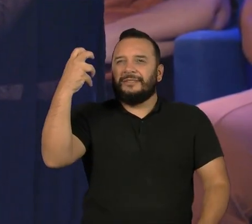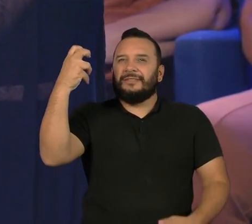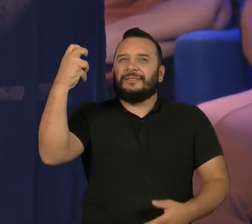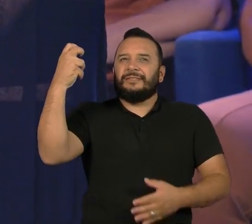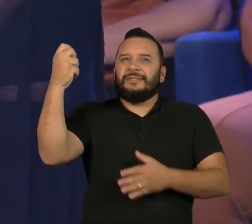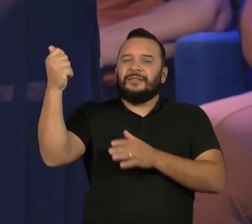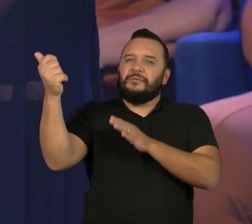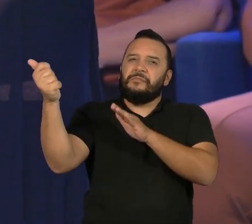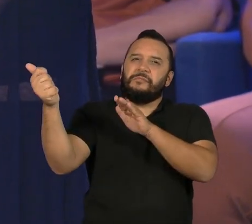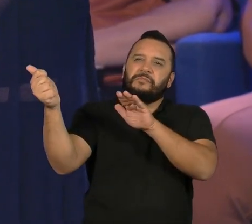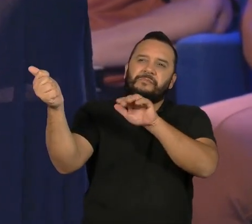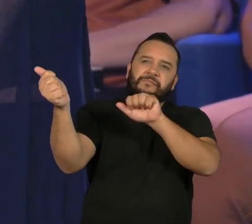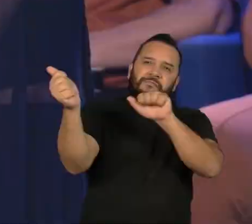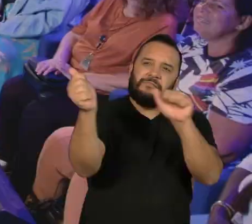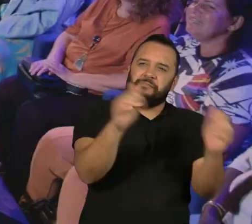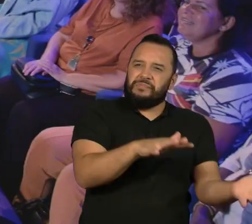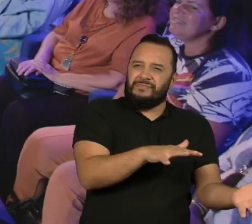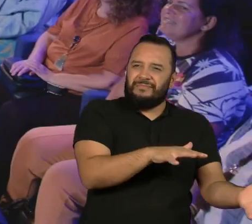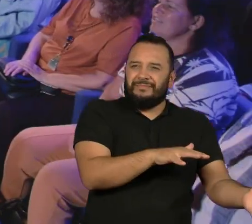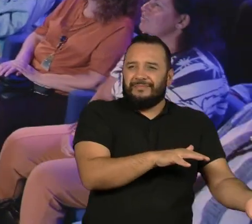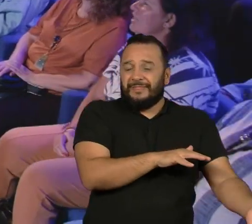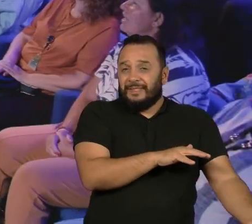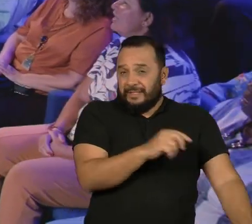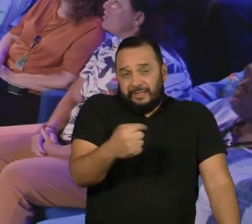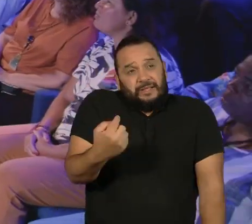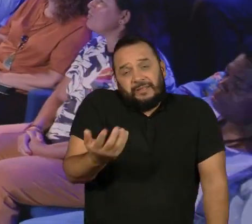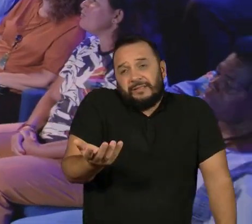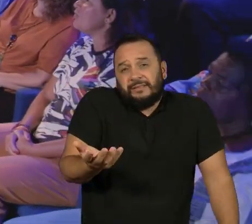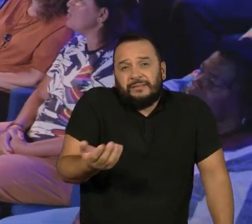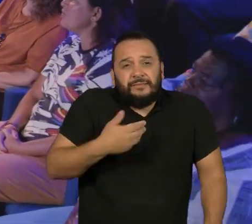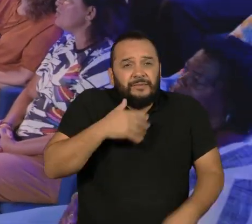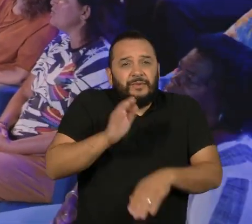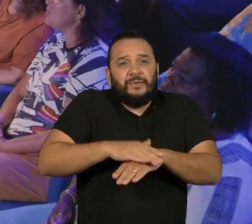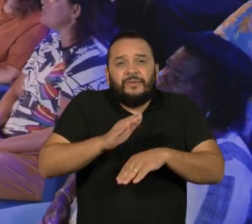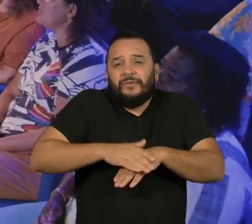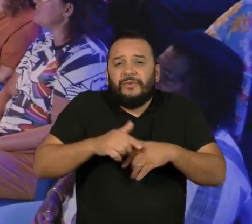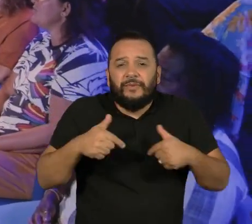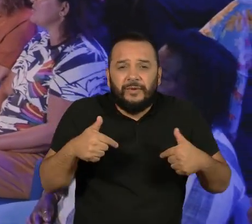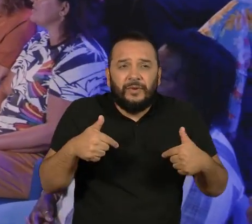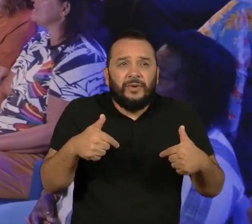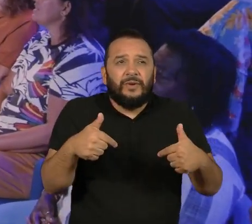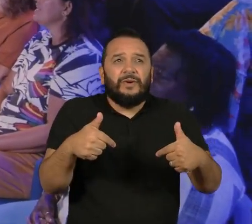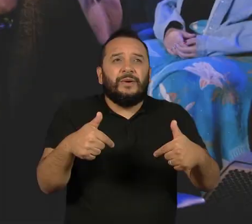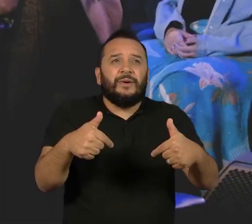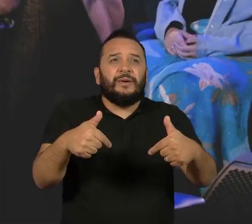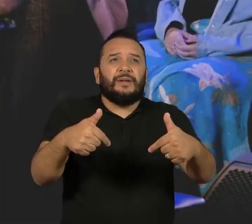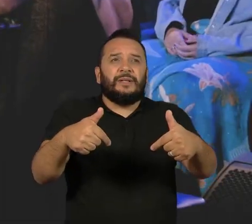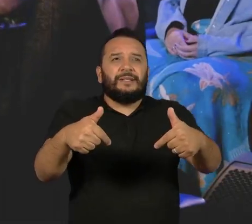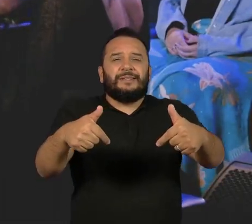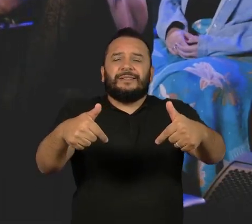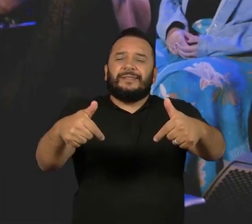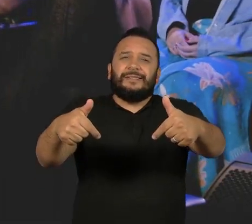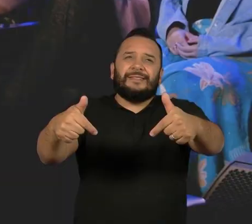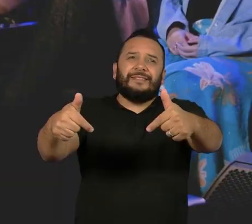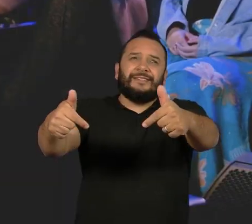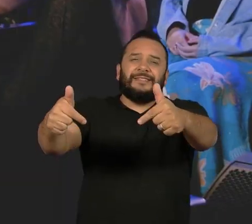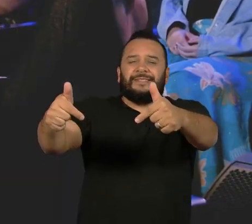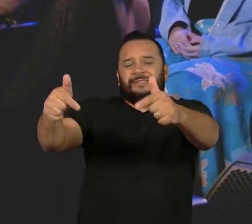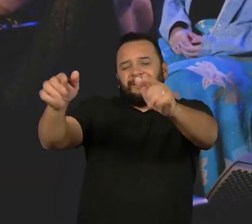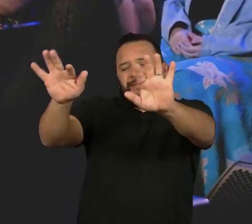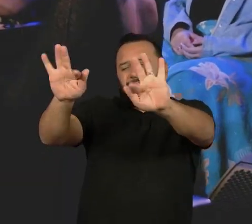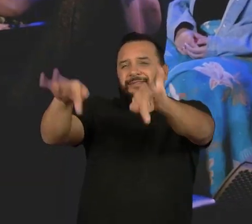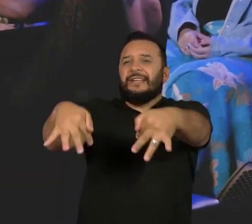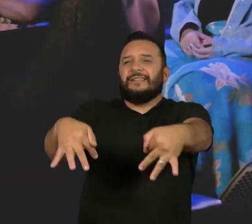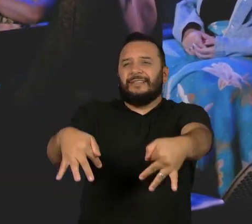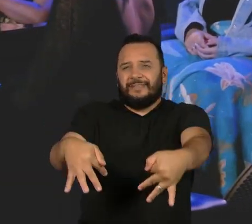E assim, seja lá como for, vai ter